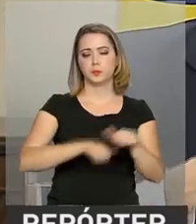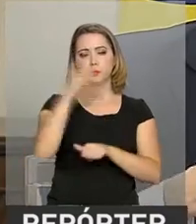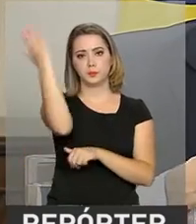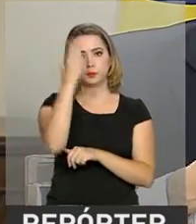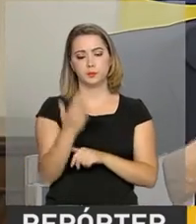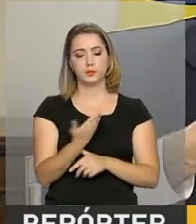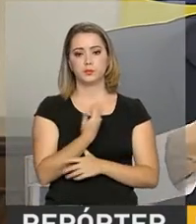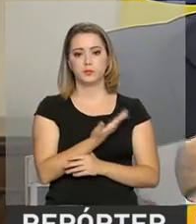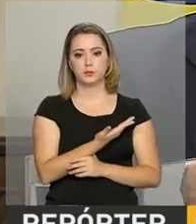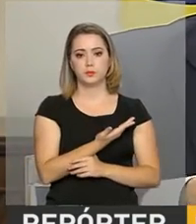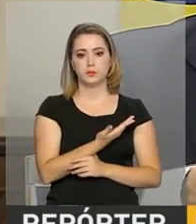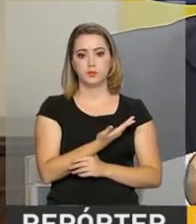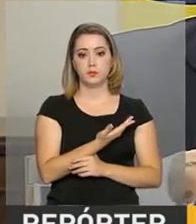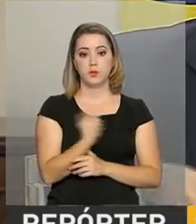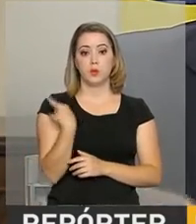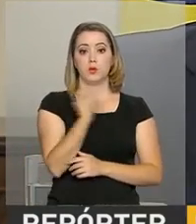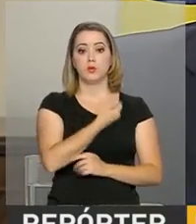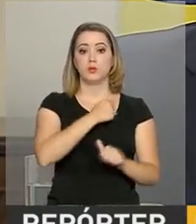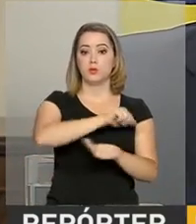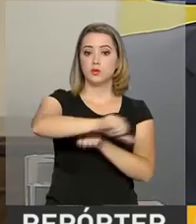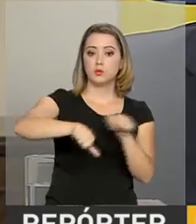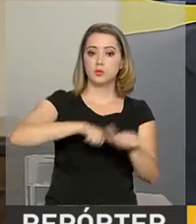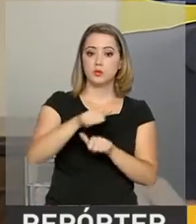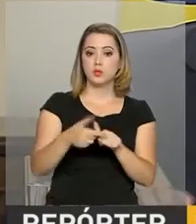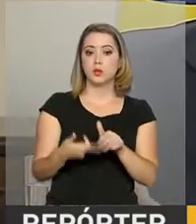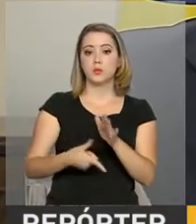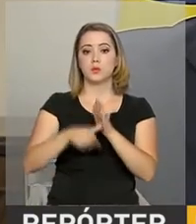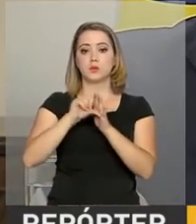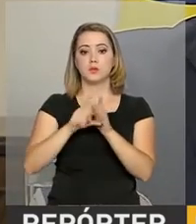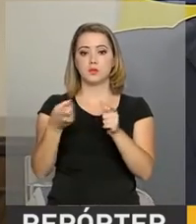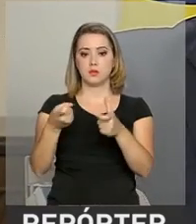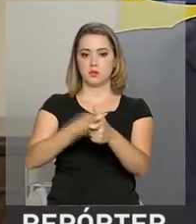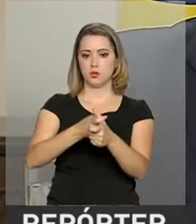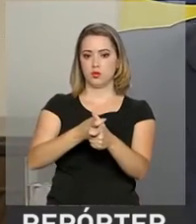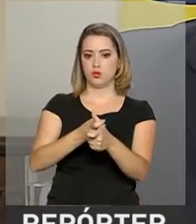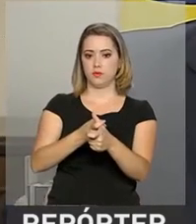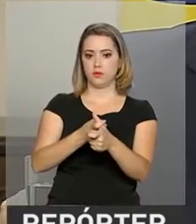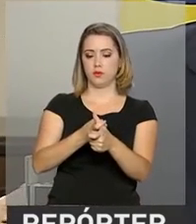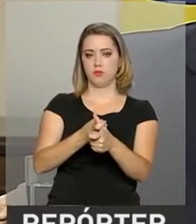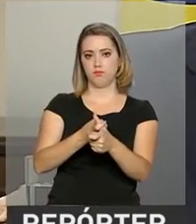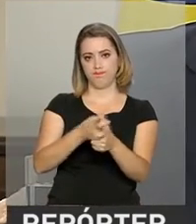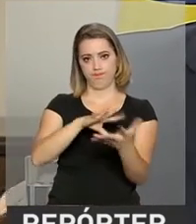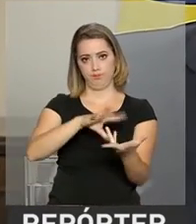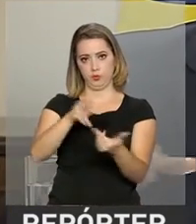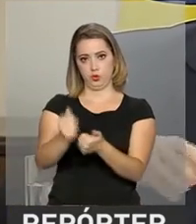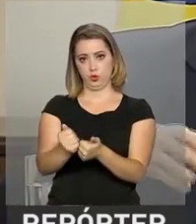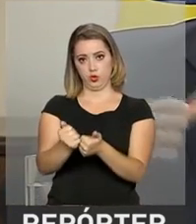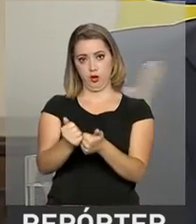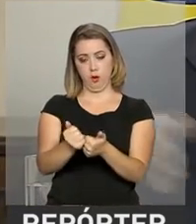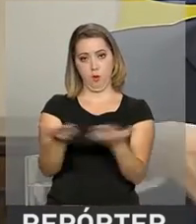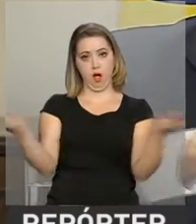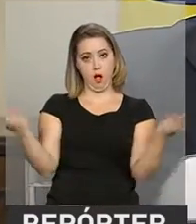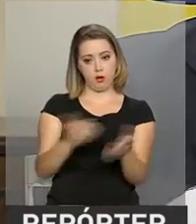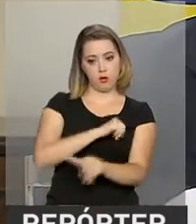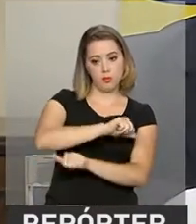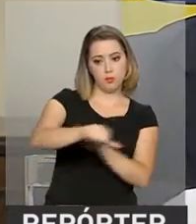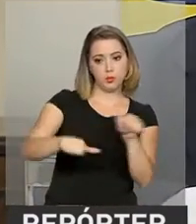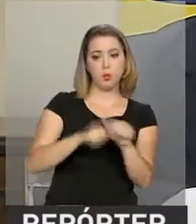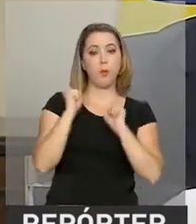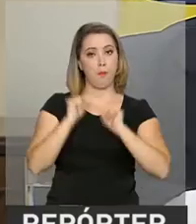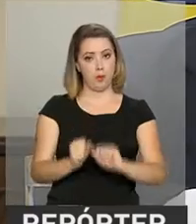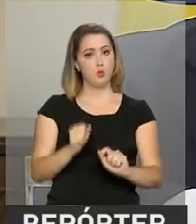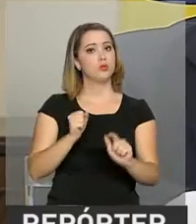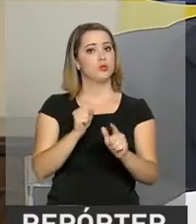deixamos o dodô e passamos a ser um credor internacional principalmente em relação como o